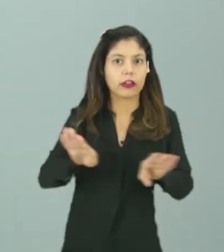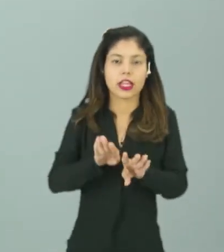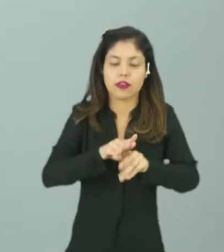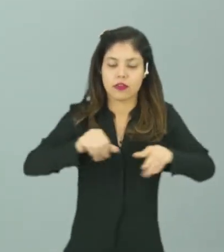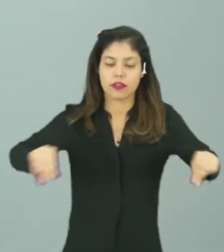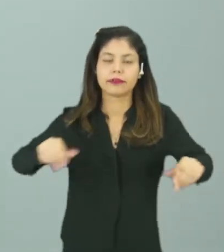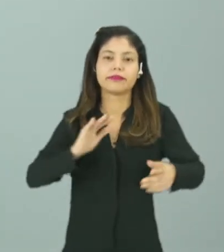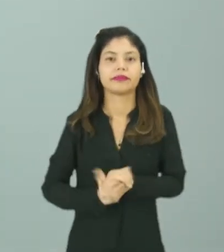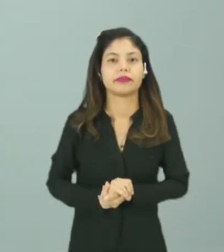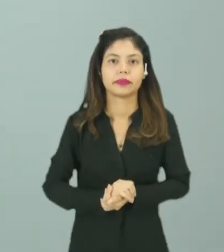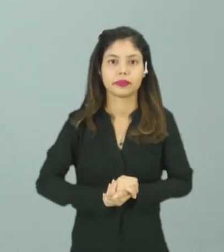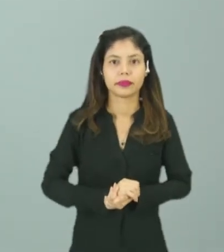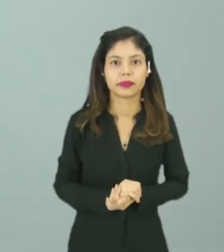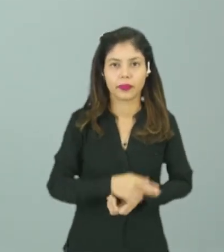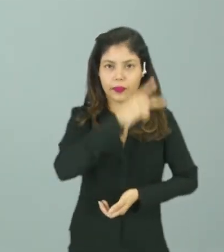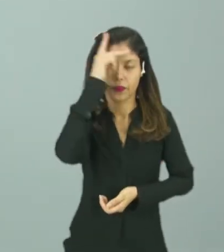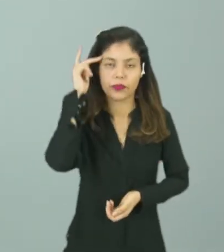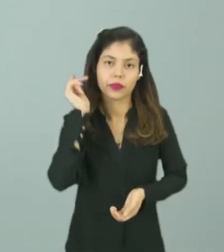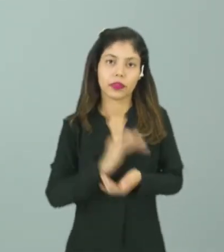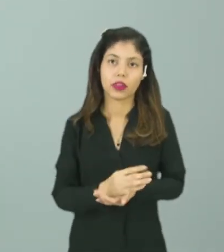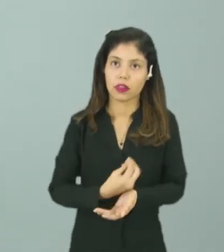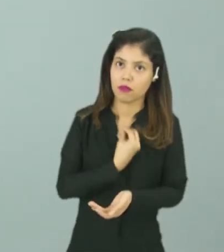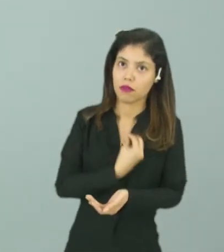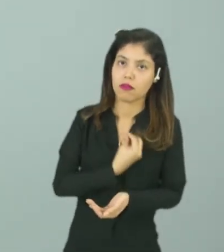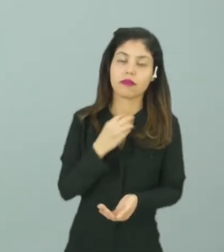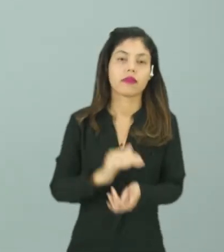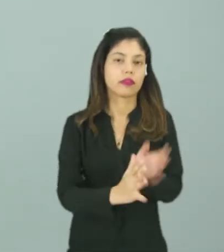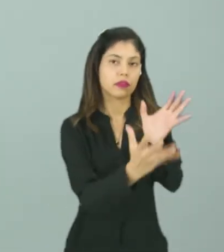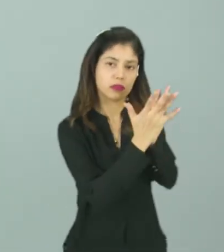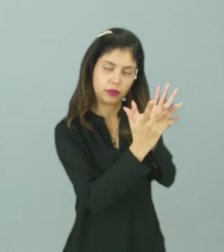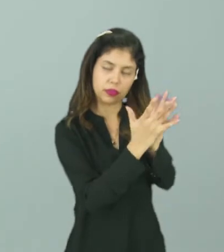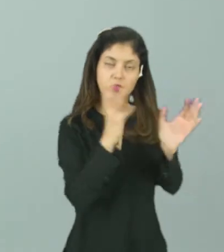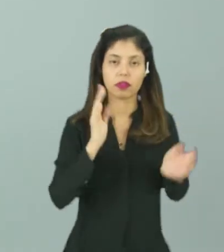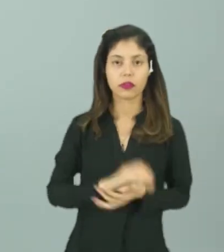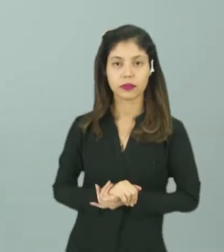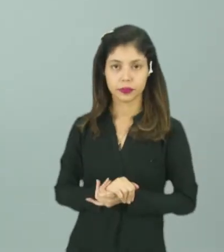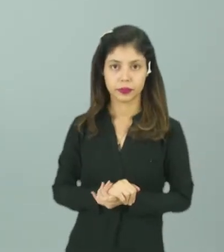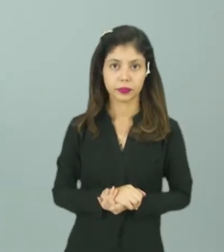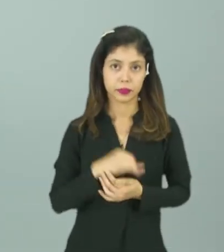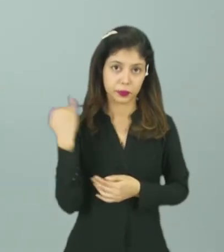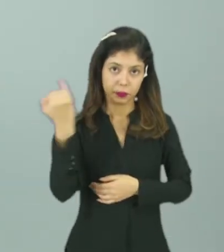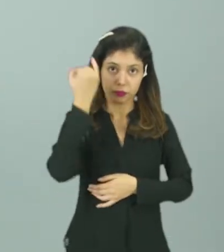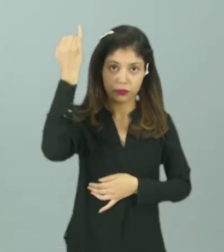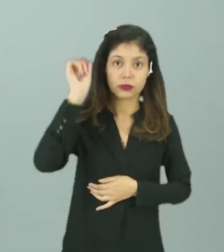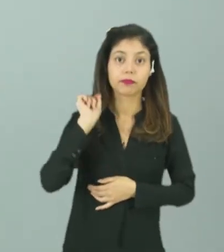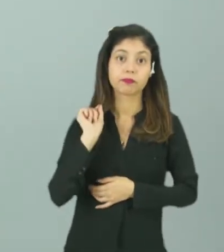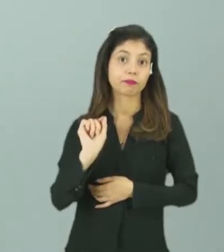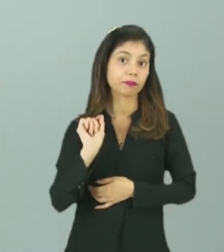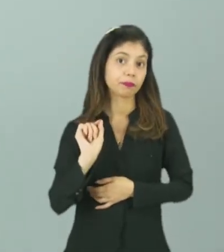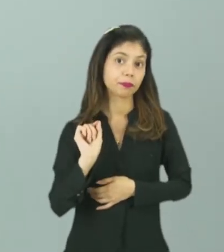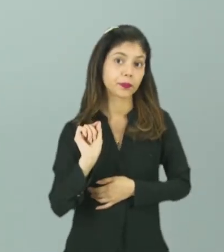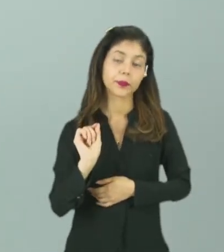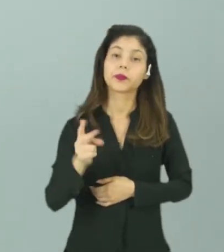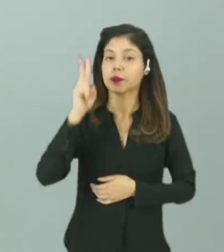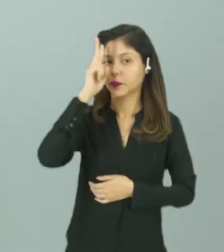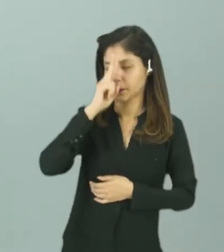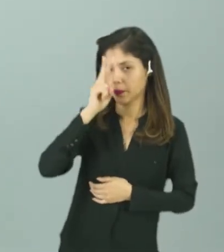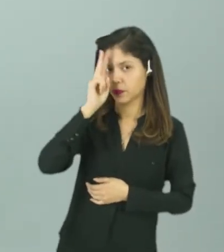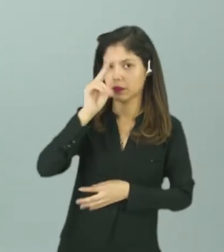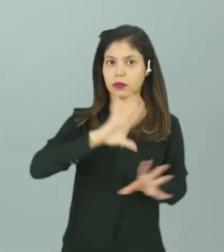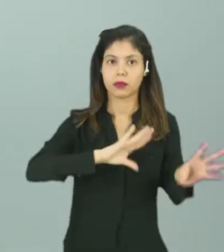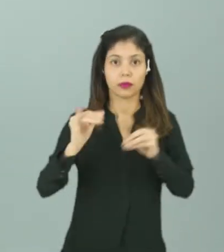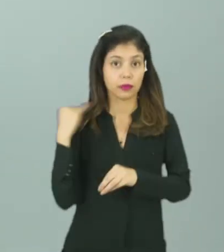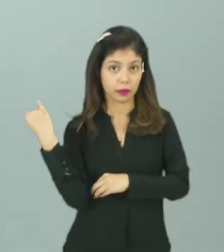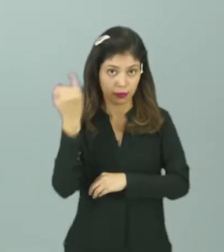ocupadas por as pessoas que vivem nessas comunidades, tá? E aí é importante ressaltar a importância